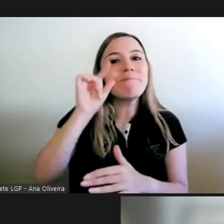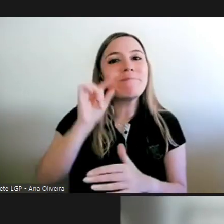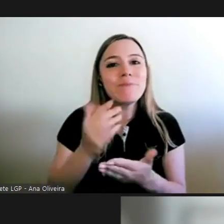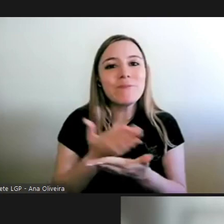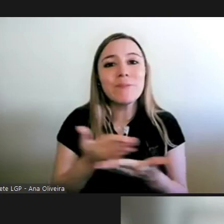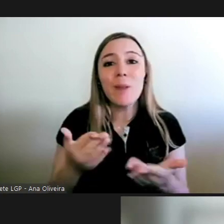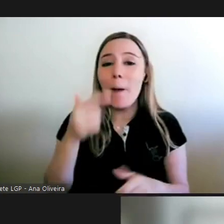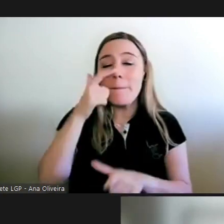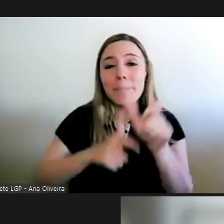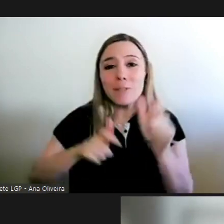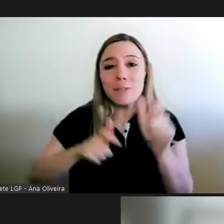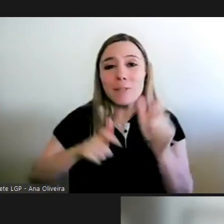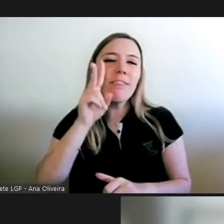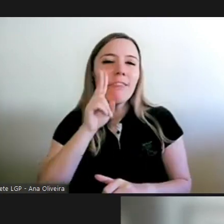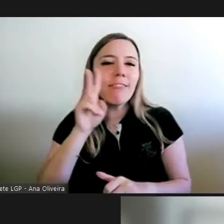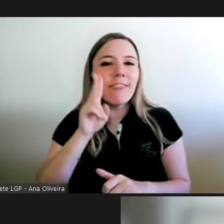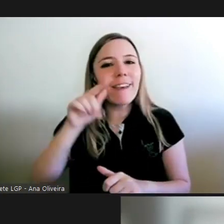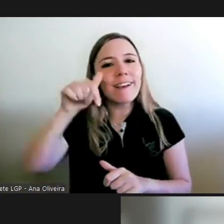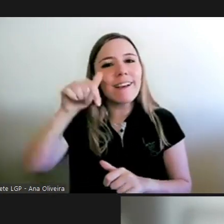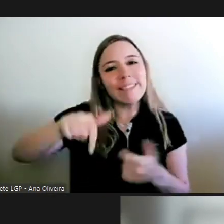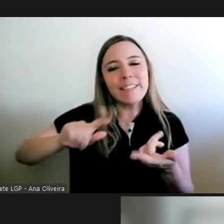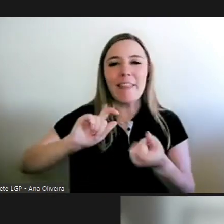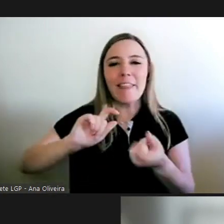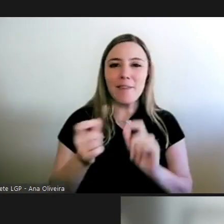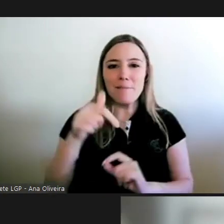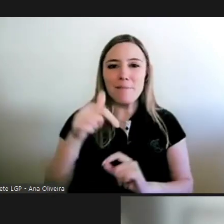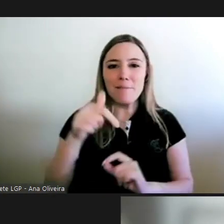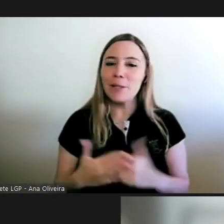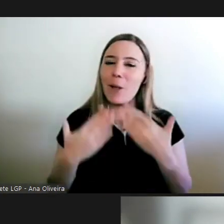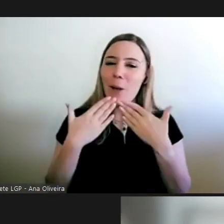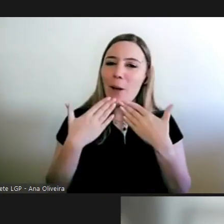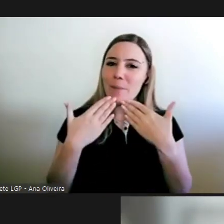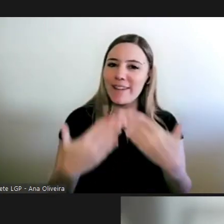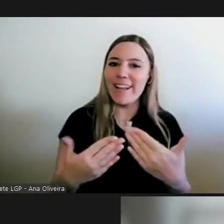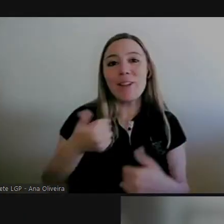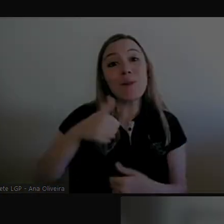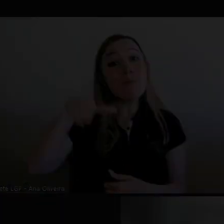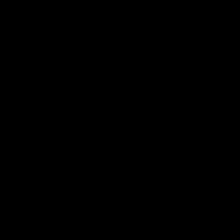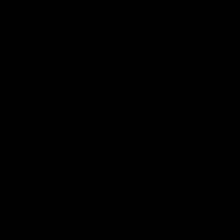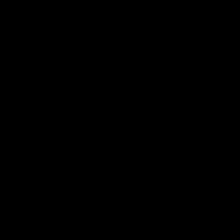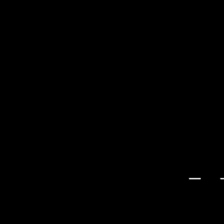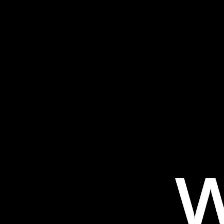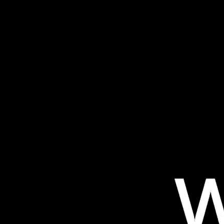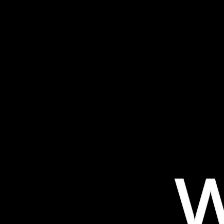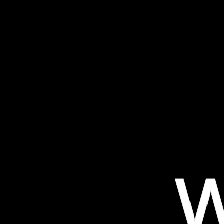os que nos acompanharam ao longo deste debate. Muito obrigada e boa tarde.